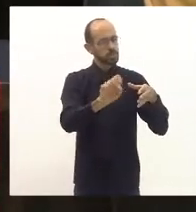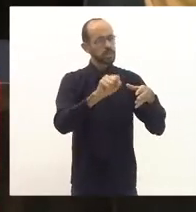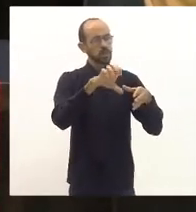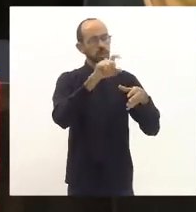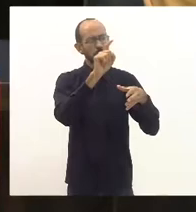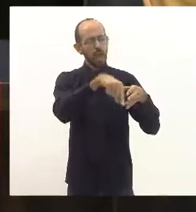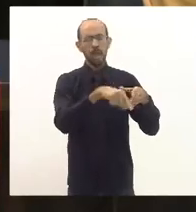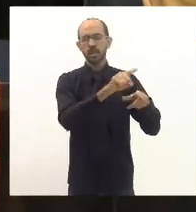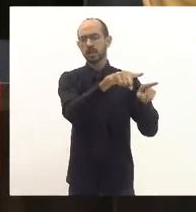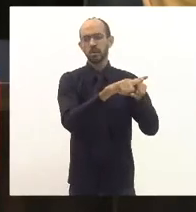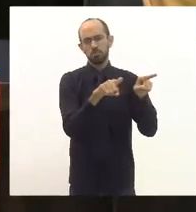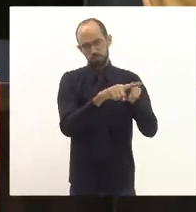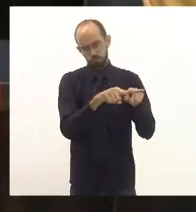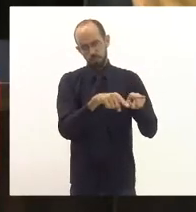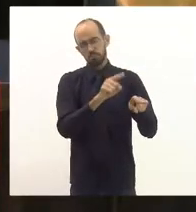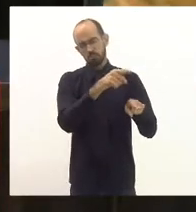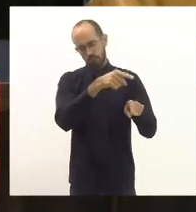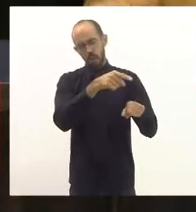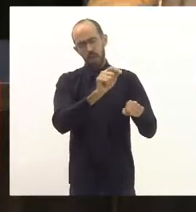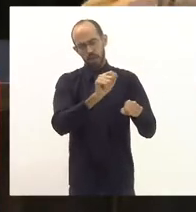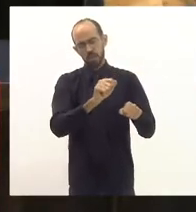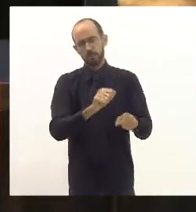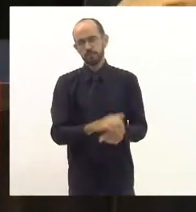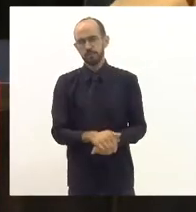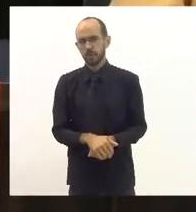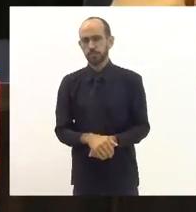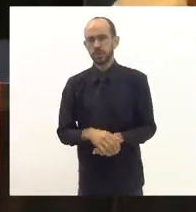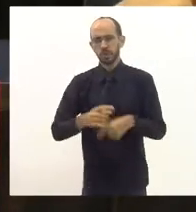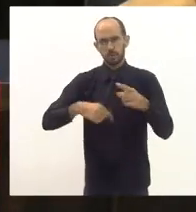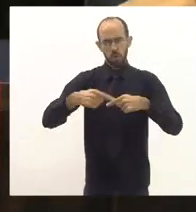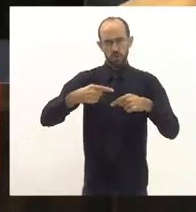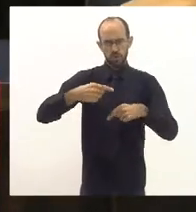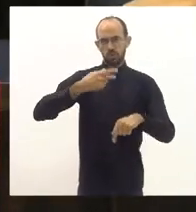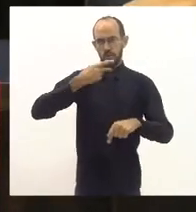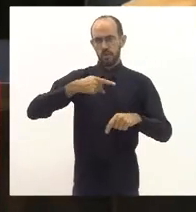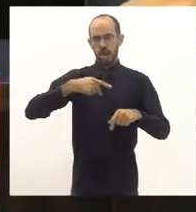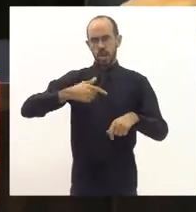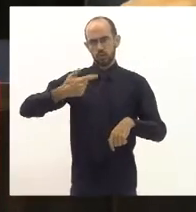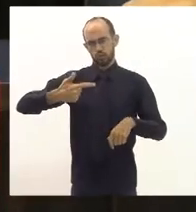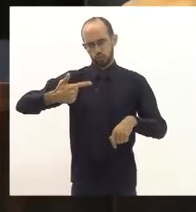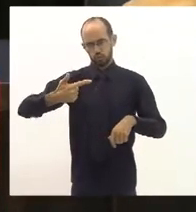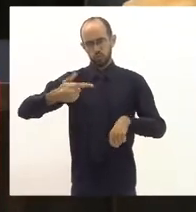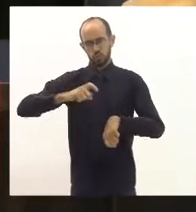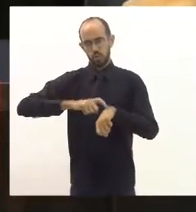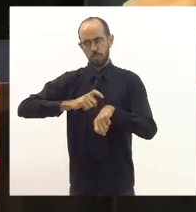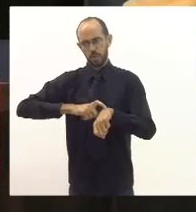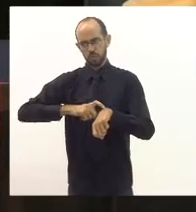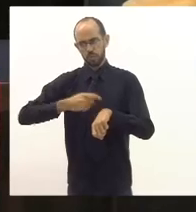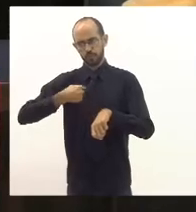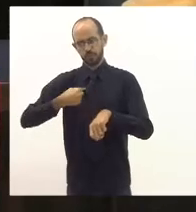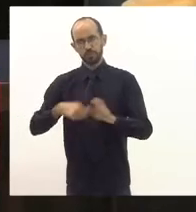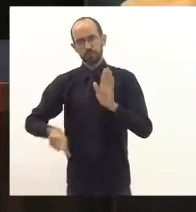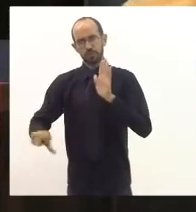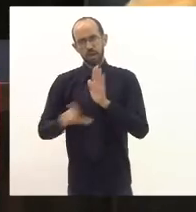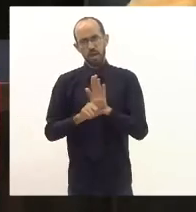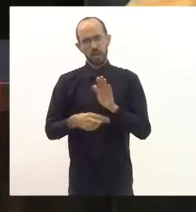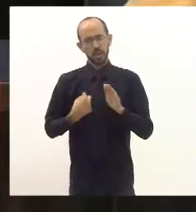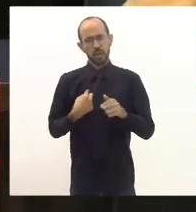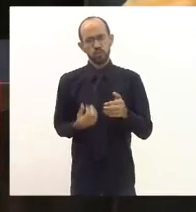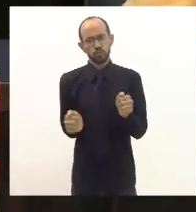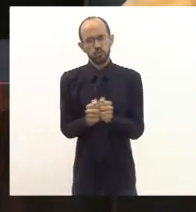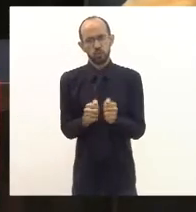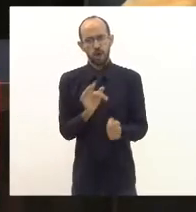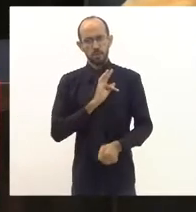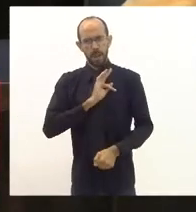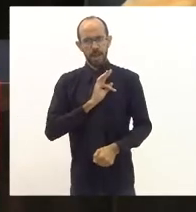lembrou uma lei importante, mas a gente vai tratar na segunda etapa, que eu sou coautor, junto com a Marta e